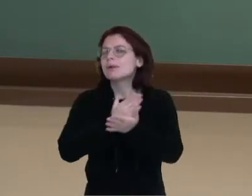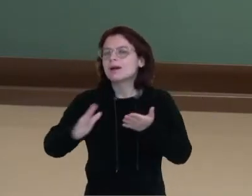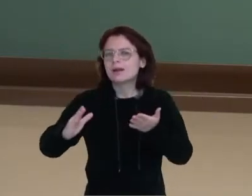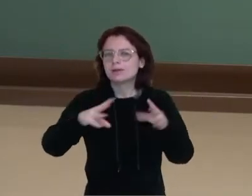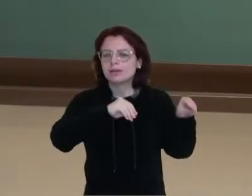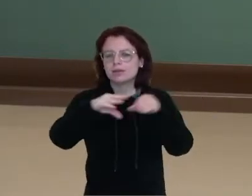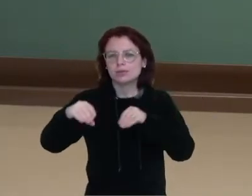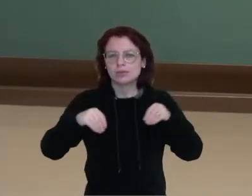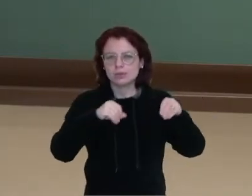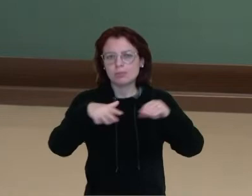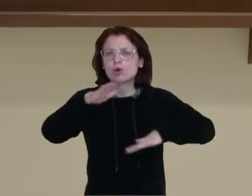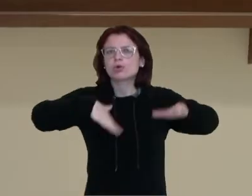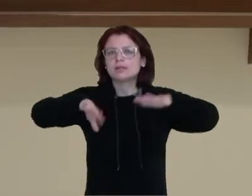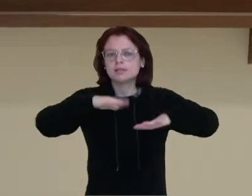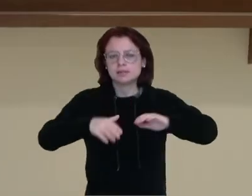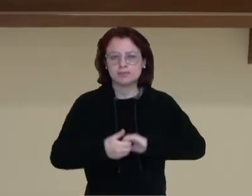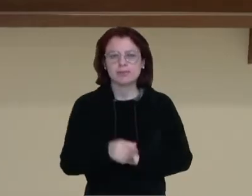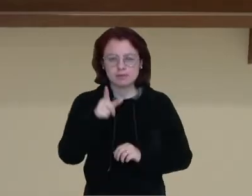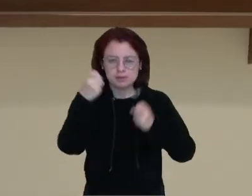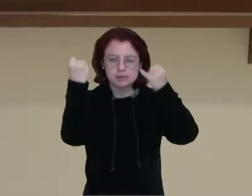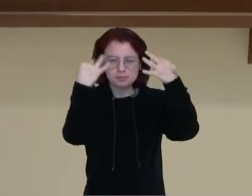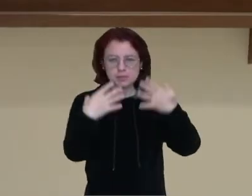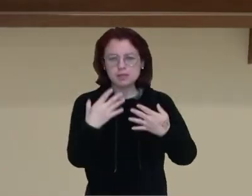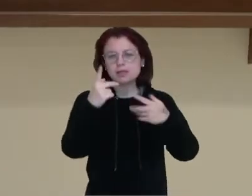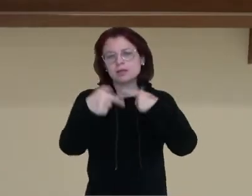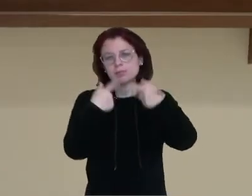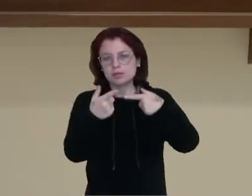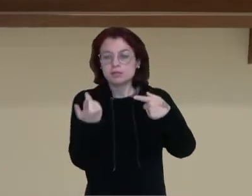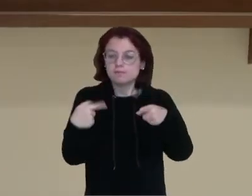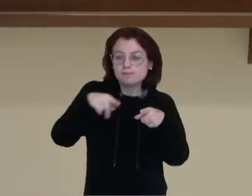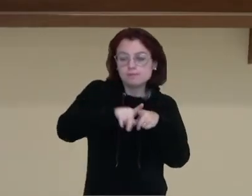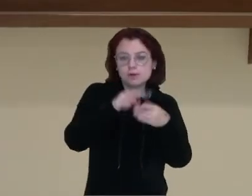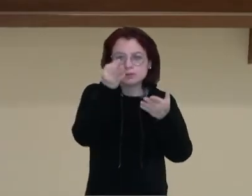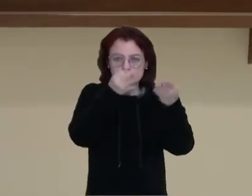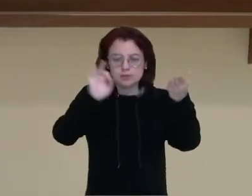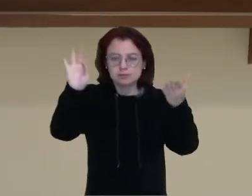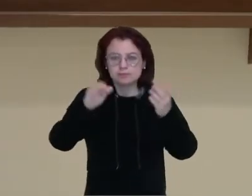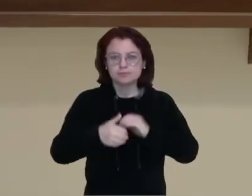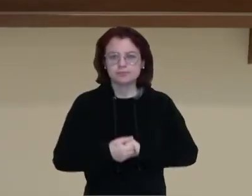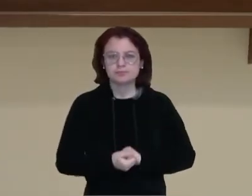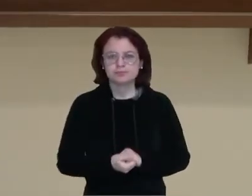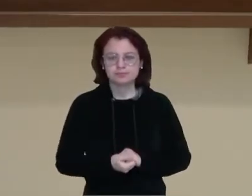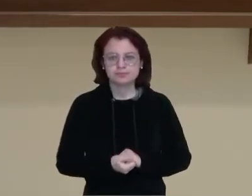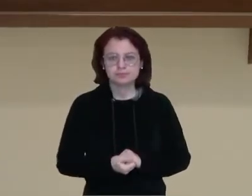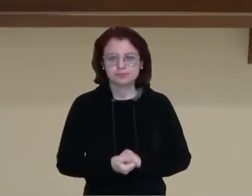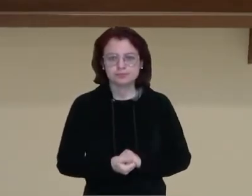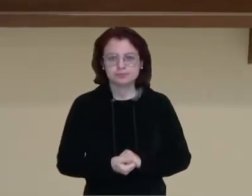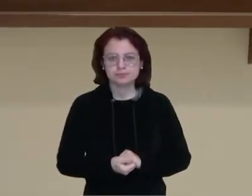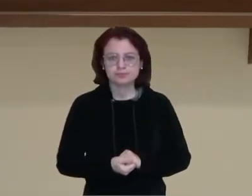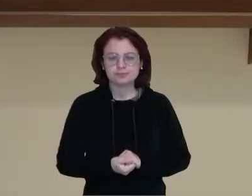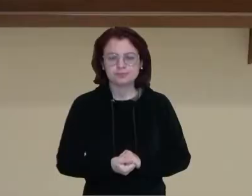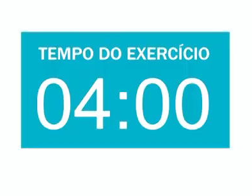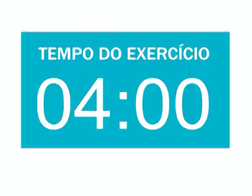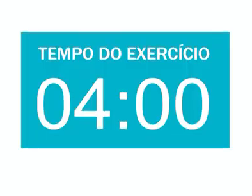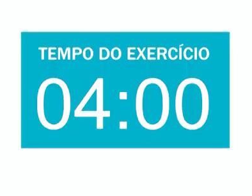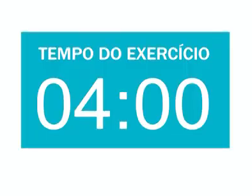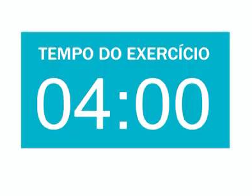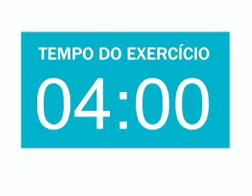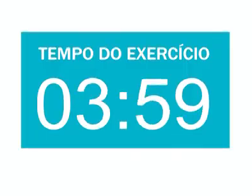para organizar sua administração? Daqui a pouquinho nós voltamos, vamos corrigir essa juntos, galera, nesse sexto ano. Bora lá!